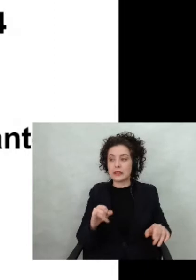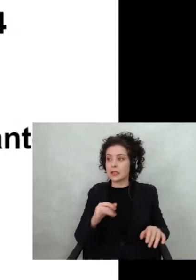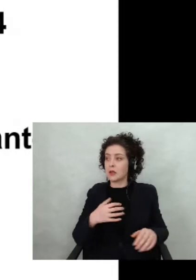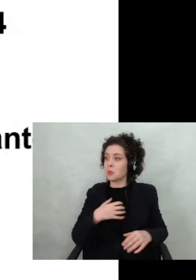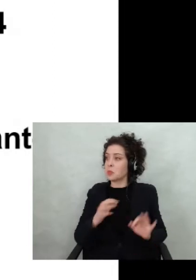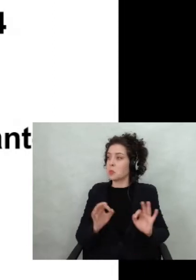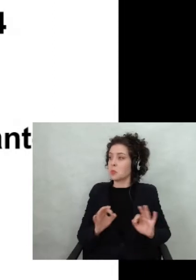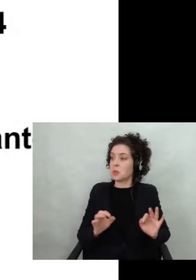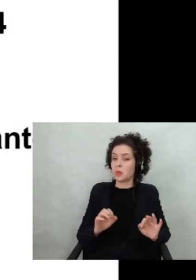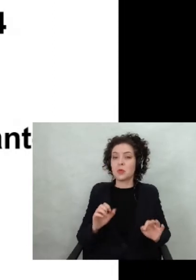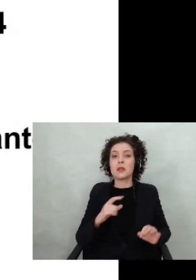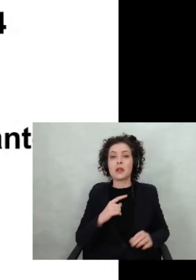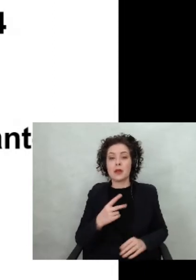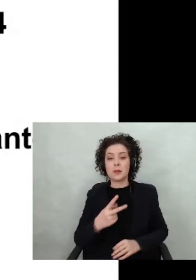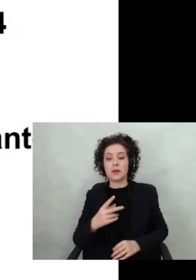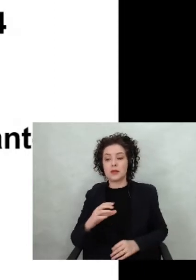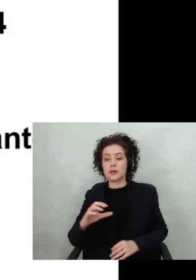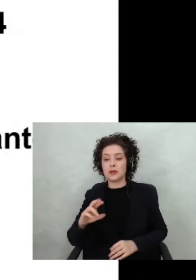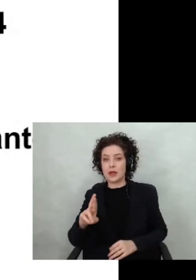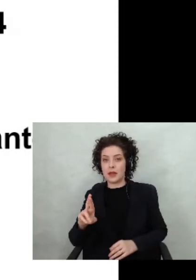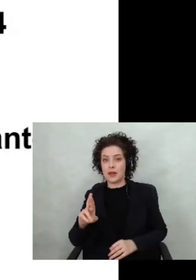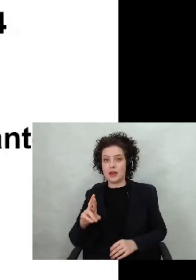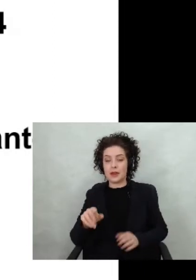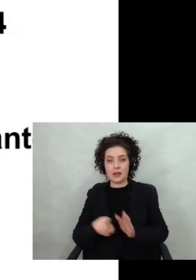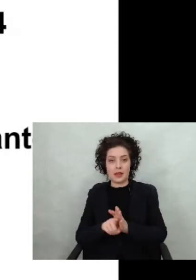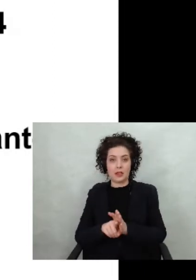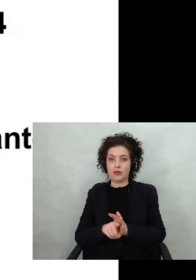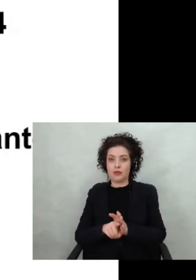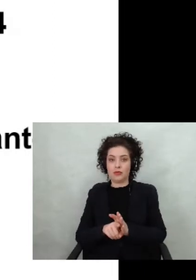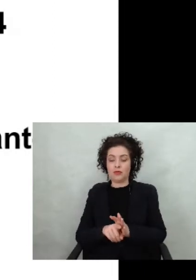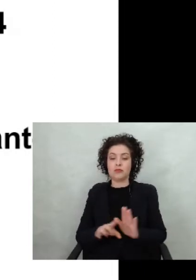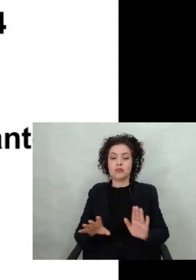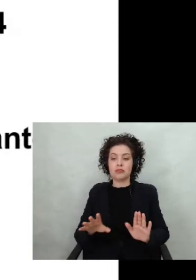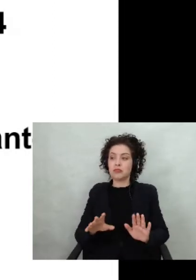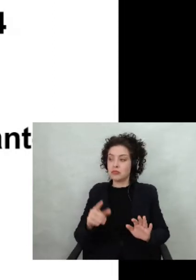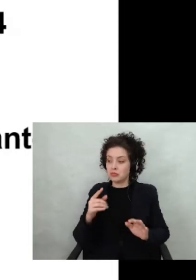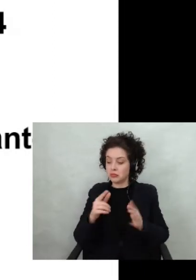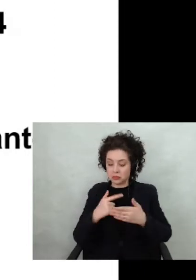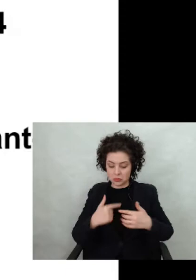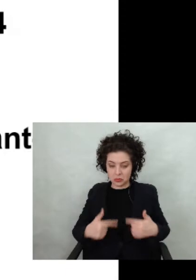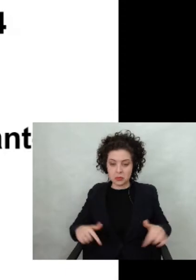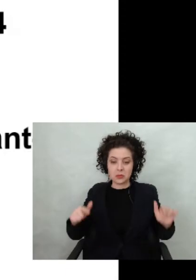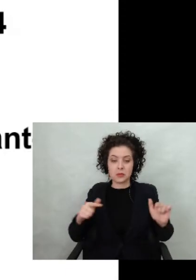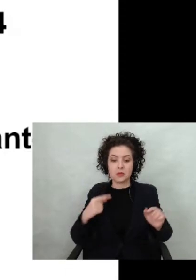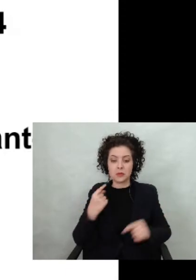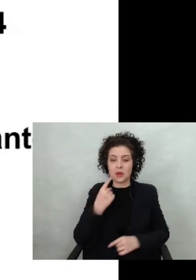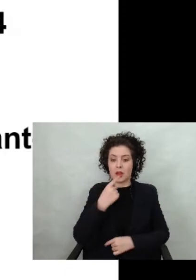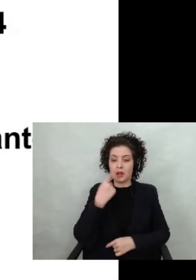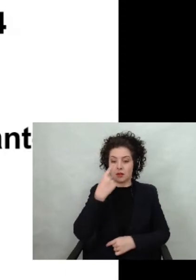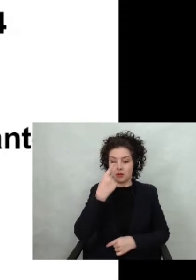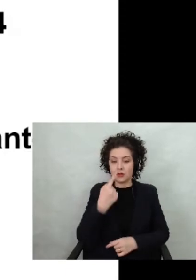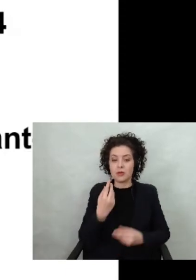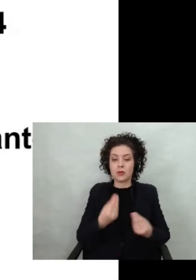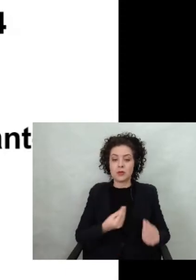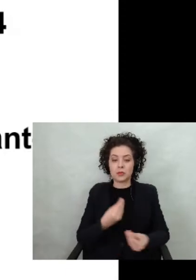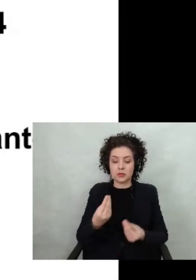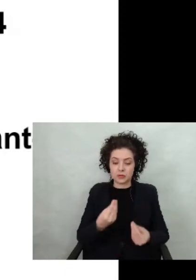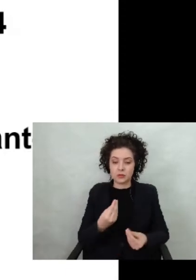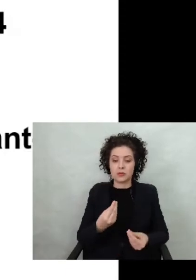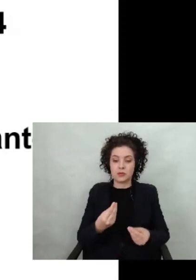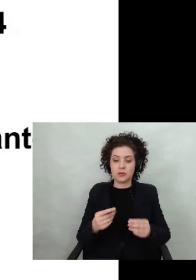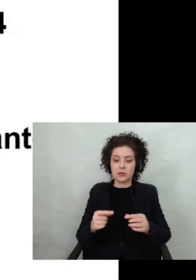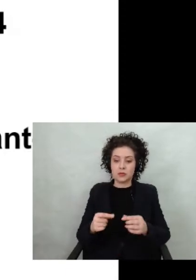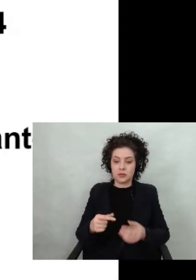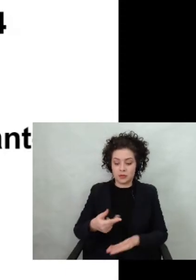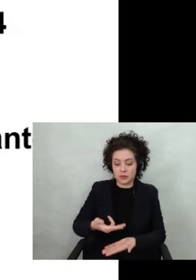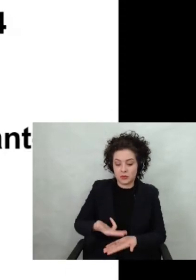PCR para o vírus negativo. Via de regra, essa coleta é feita por aférese ou seja, a gente coloca esses pacientes numa máquina